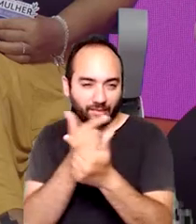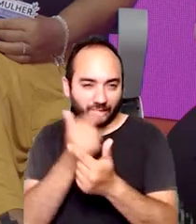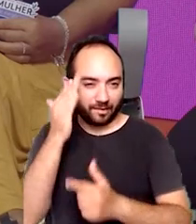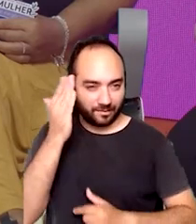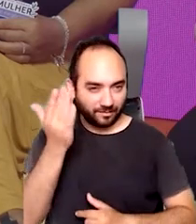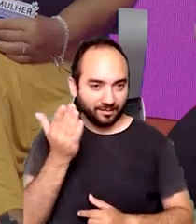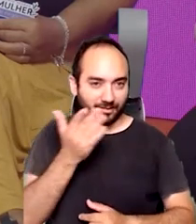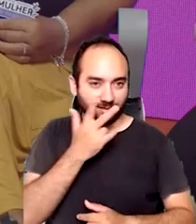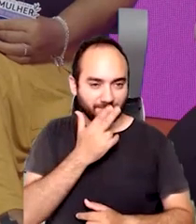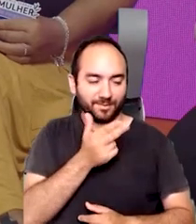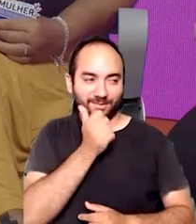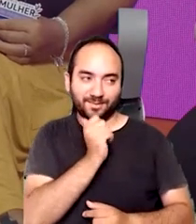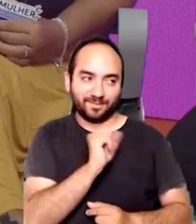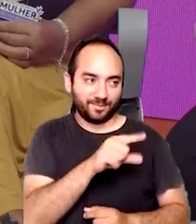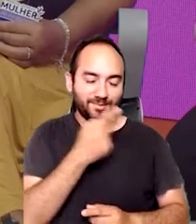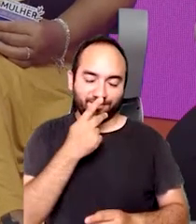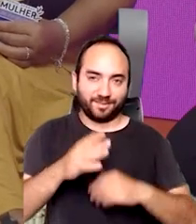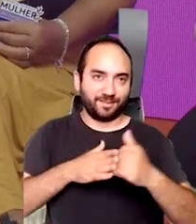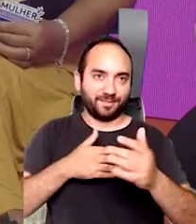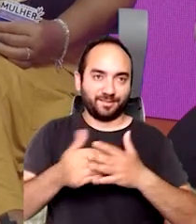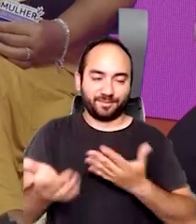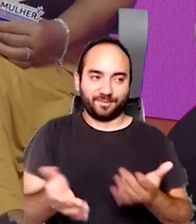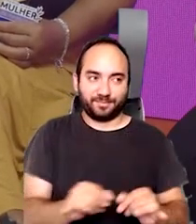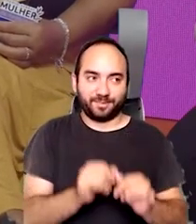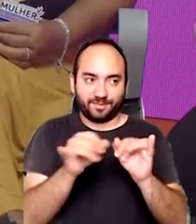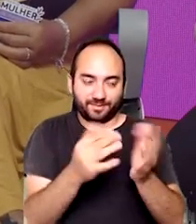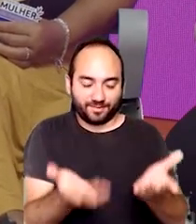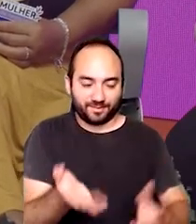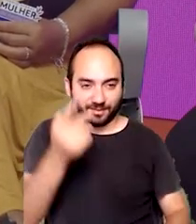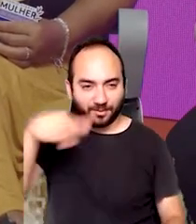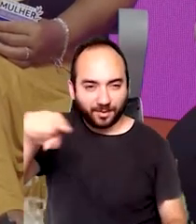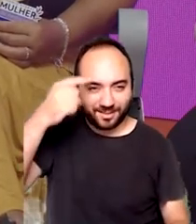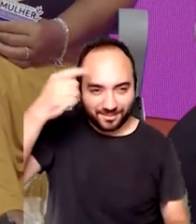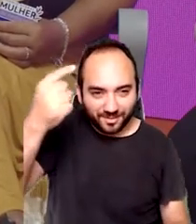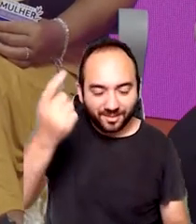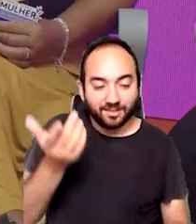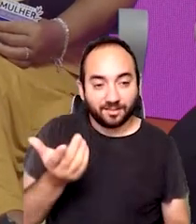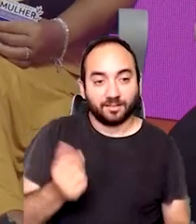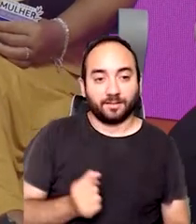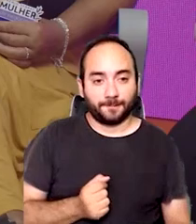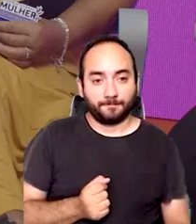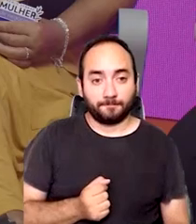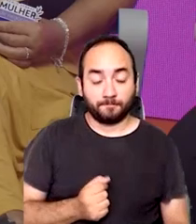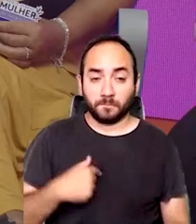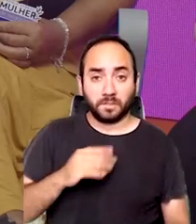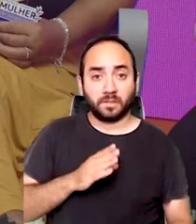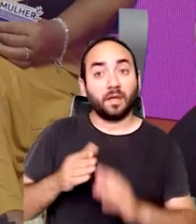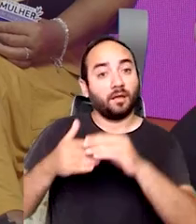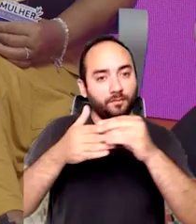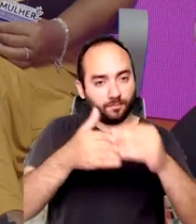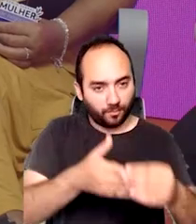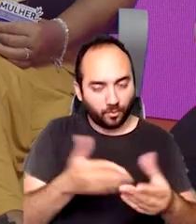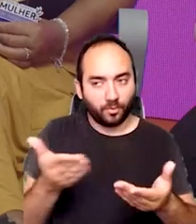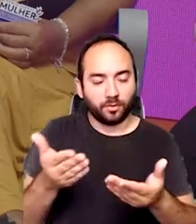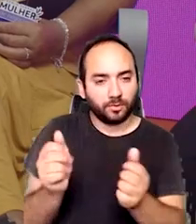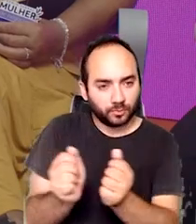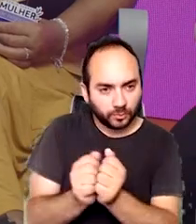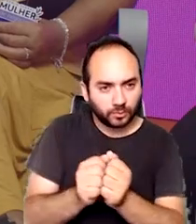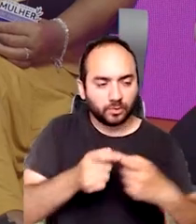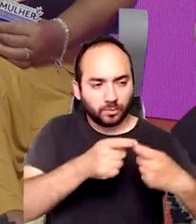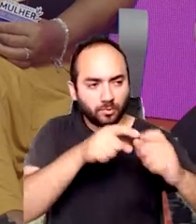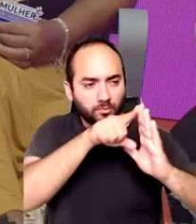aquela risadinha né ai mãe fala cada coisa né aí aí eu fui levei